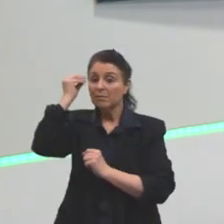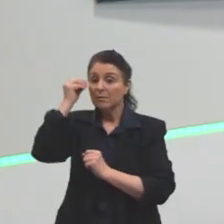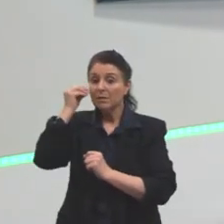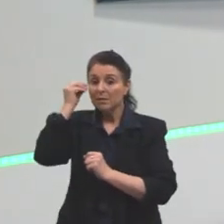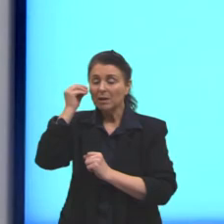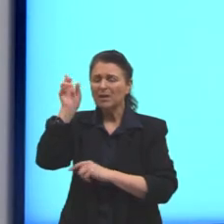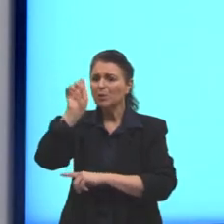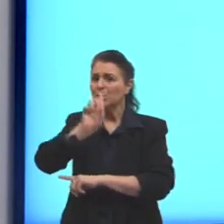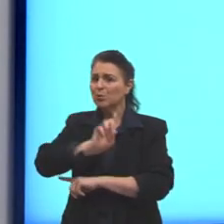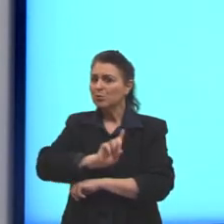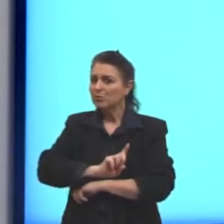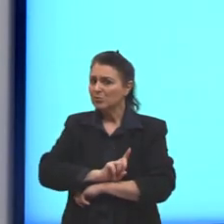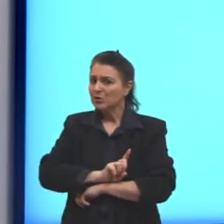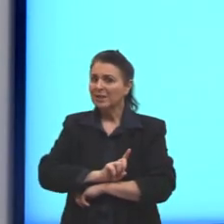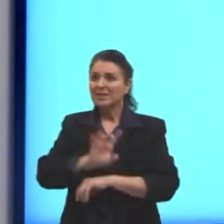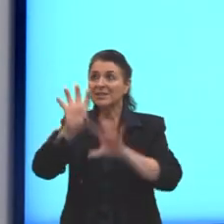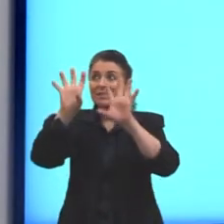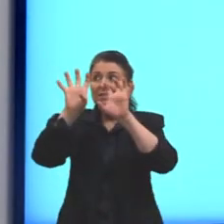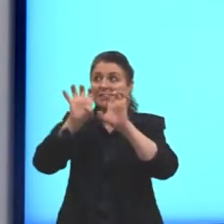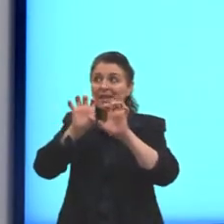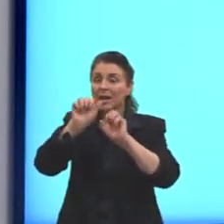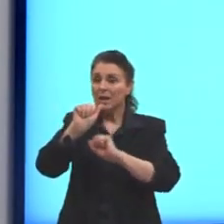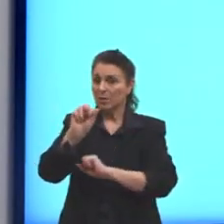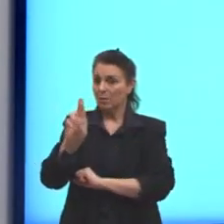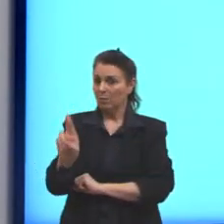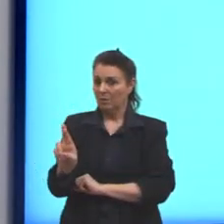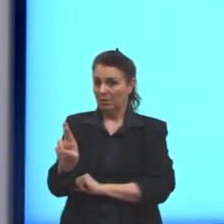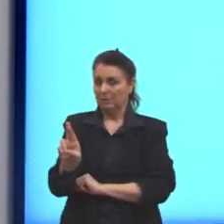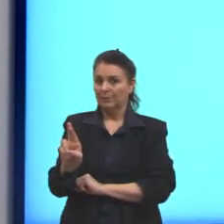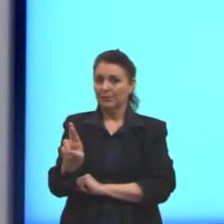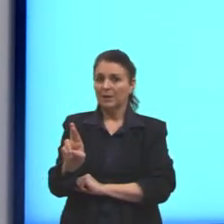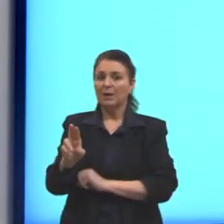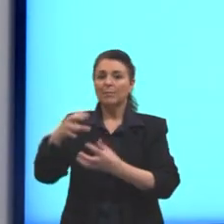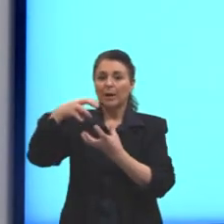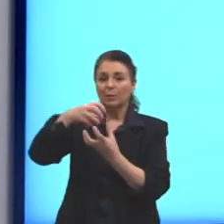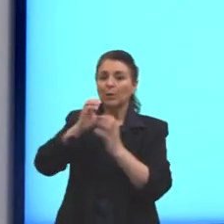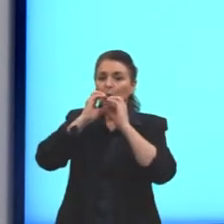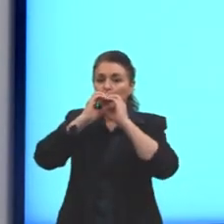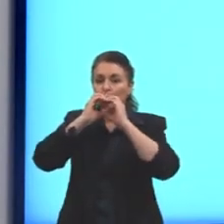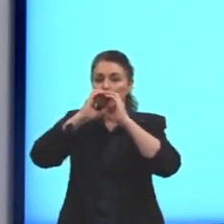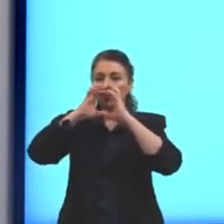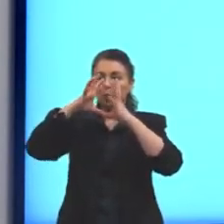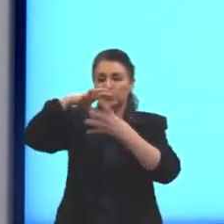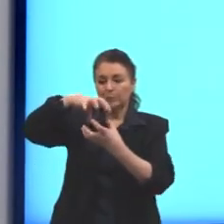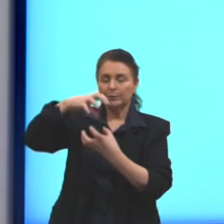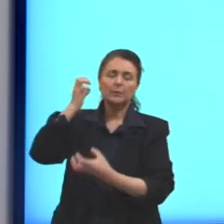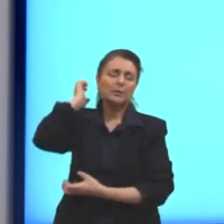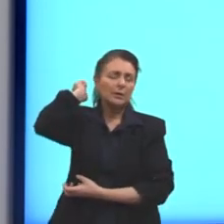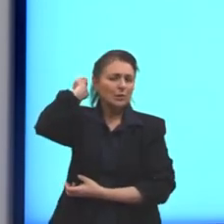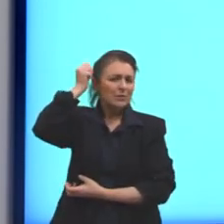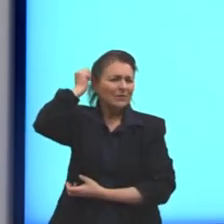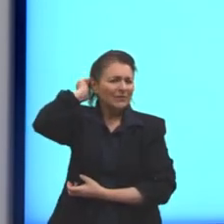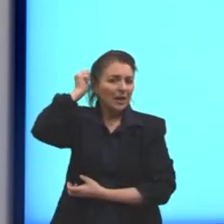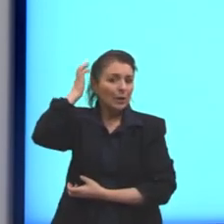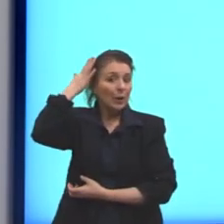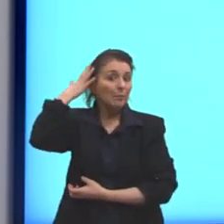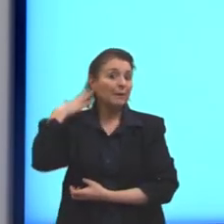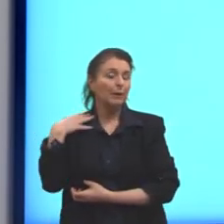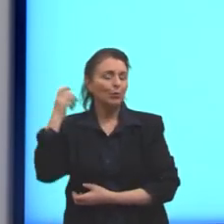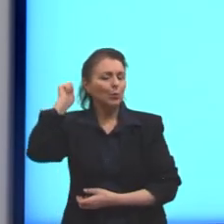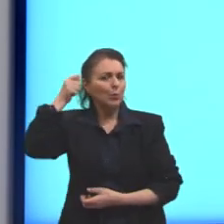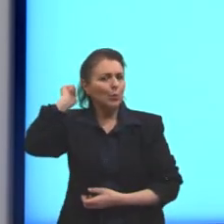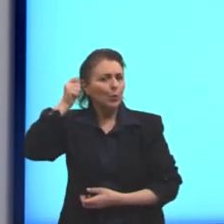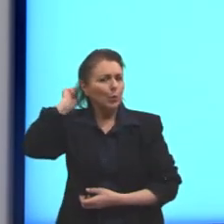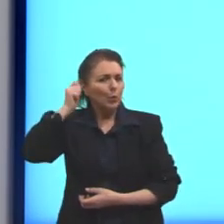num dia que esteja bem seco que daí funciona tá pega um balão esfrega bem forte na cabeça bem forte mesmo quando você achar que tá bom